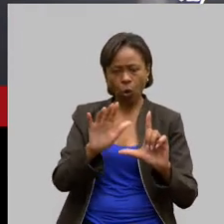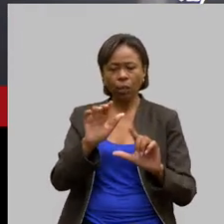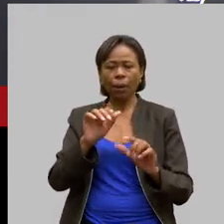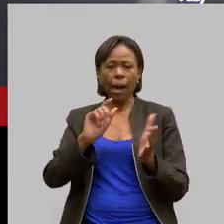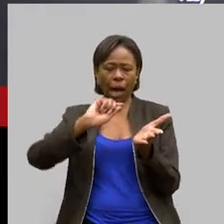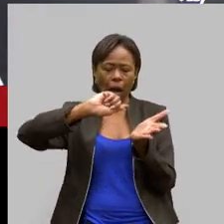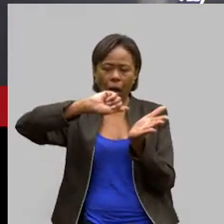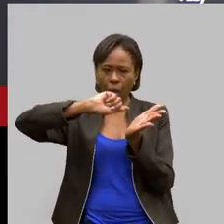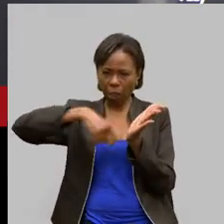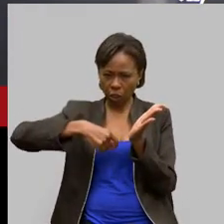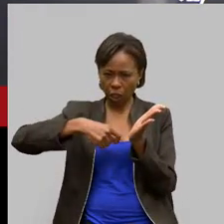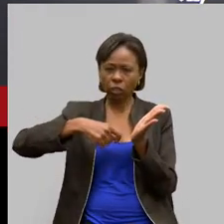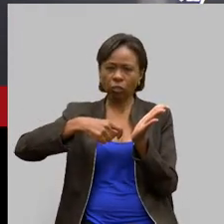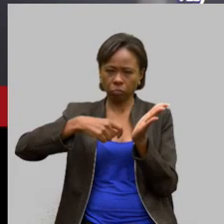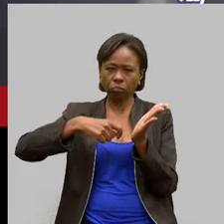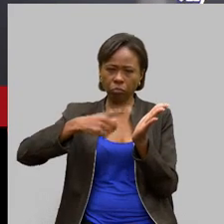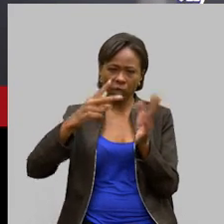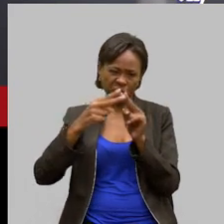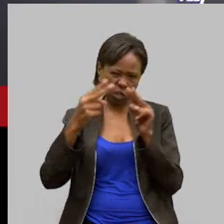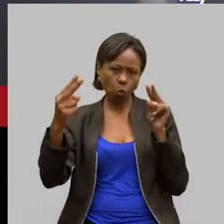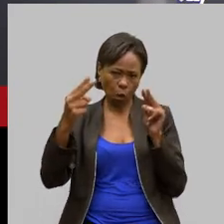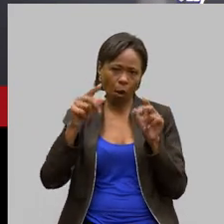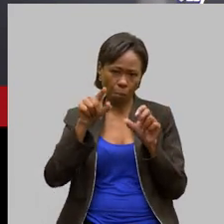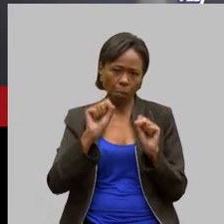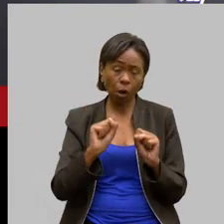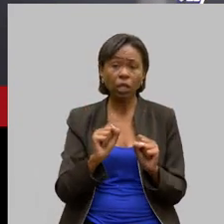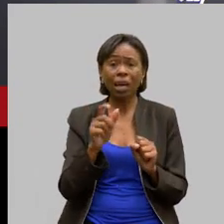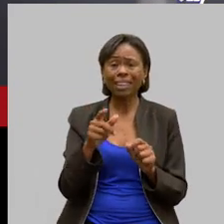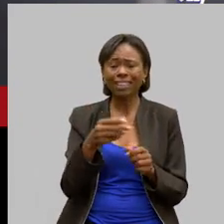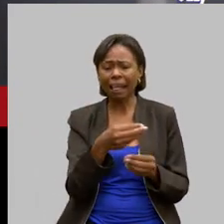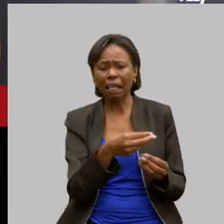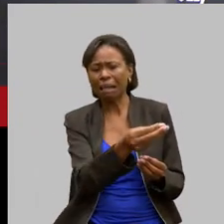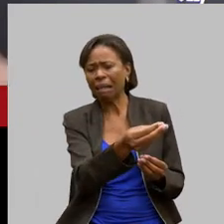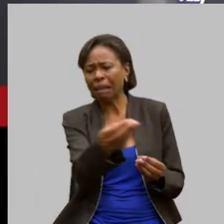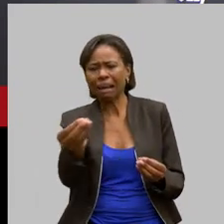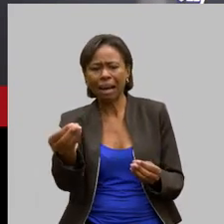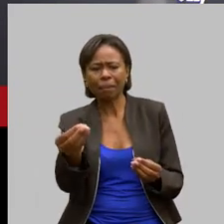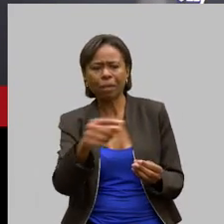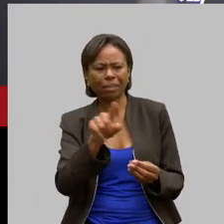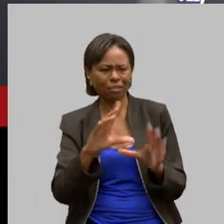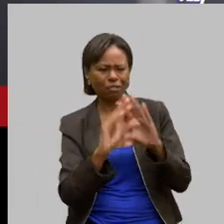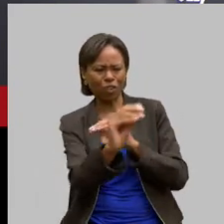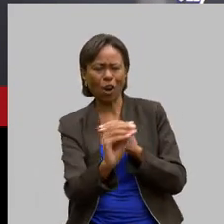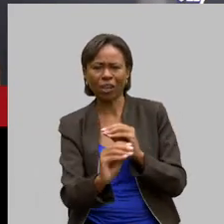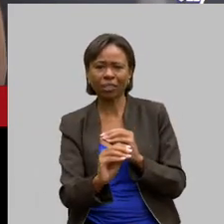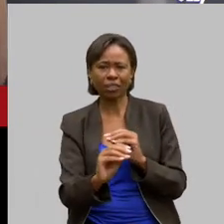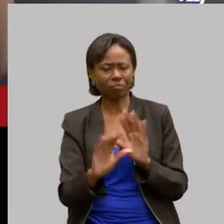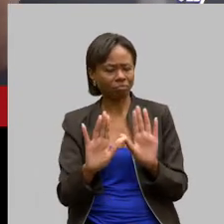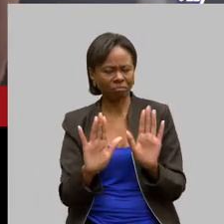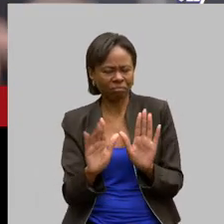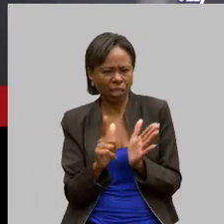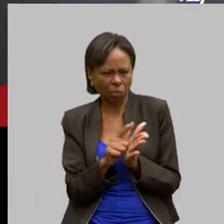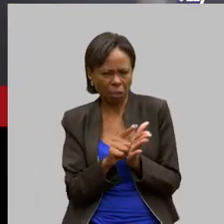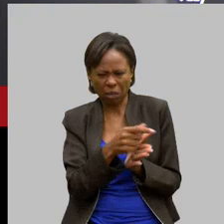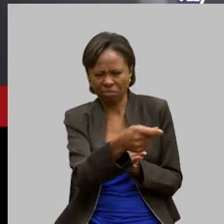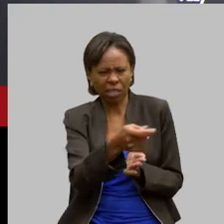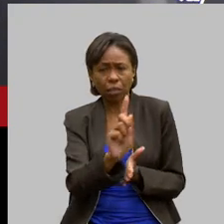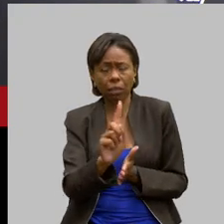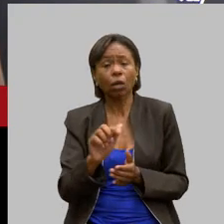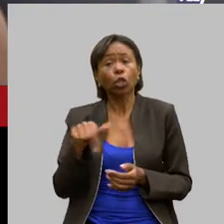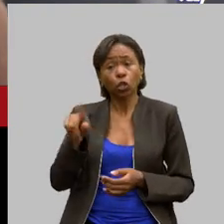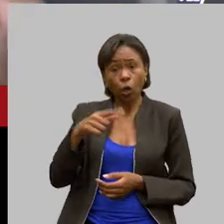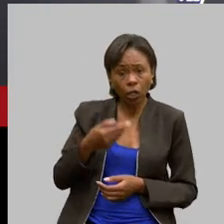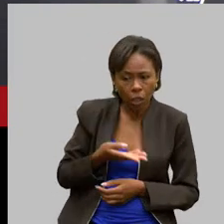sabe que hoje em dia você vai né entregar um panfleto as pessoas saem correndo mas nós estamos eh eh nós estamos indo pra praça